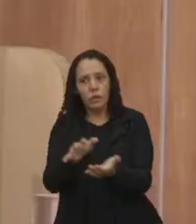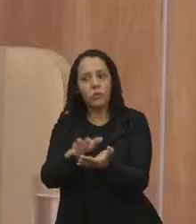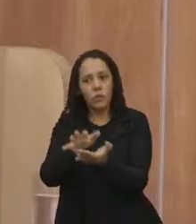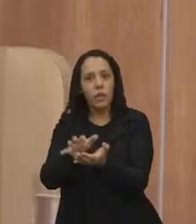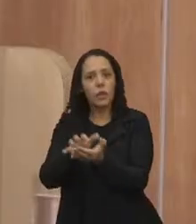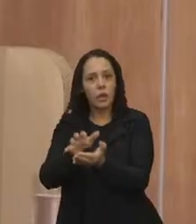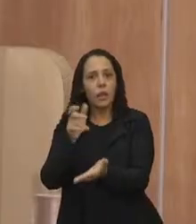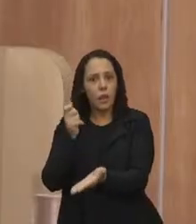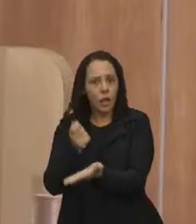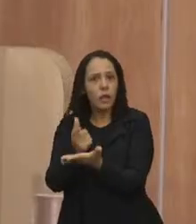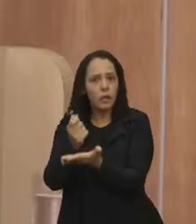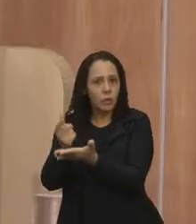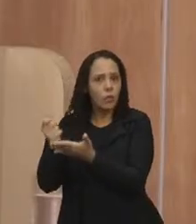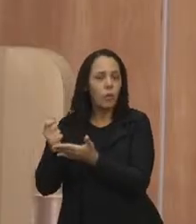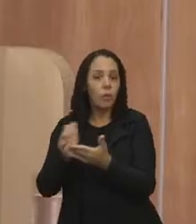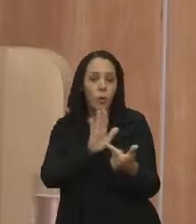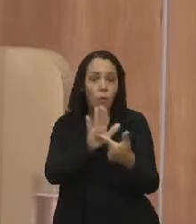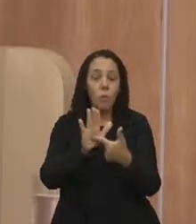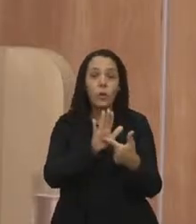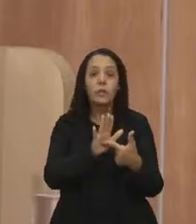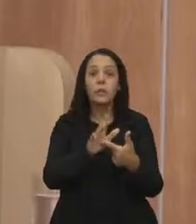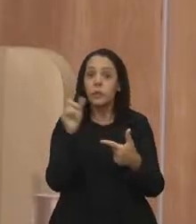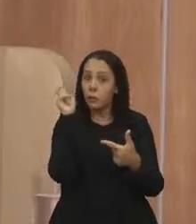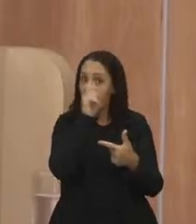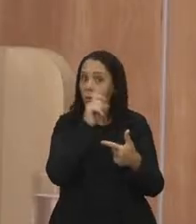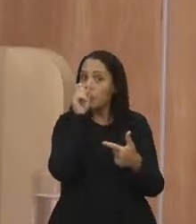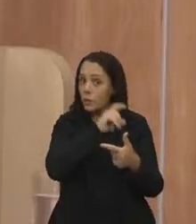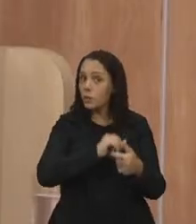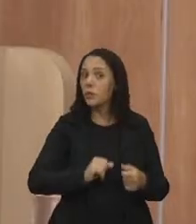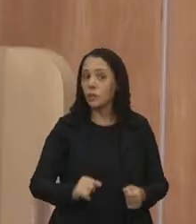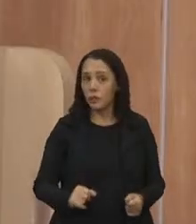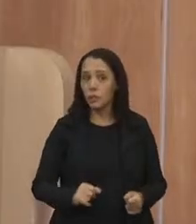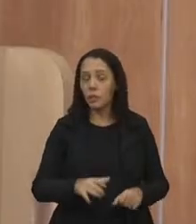quebrando alguns mitos, né? Foram mais de 1.000